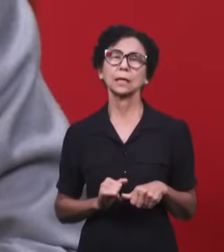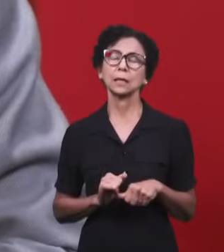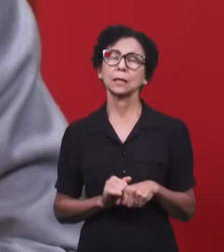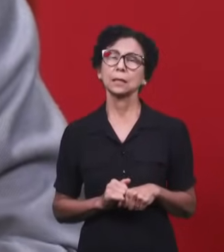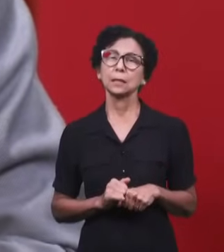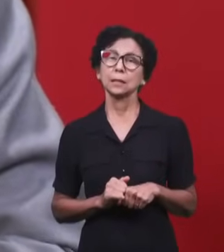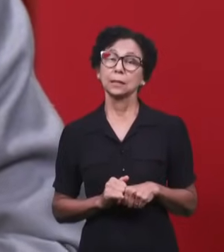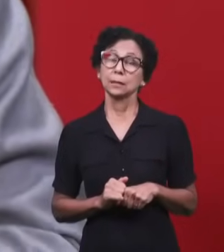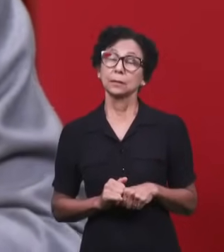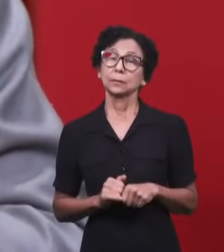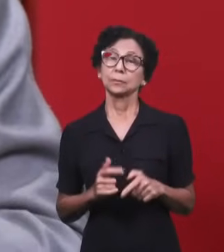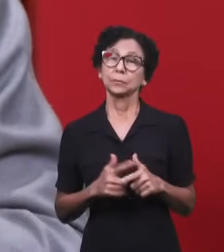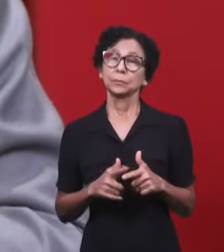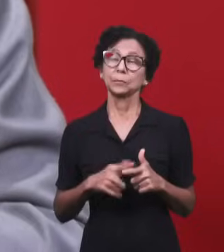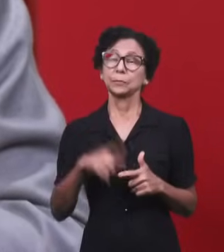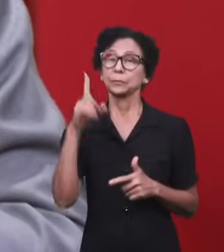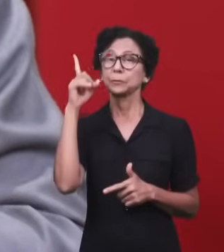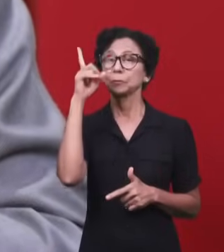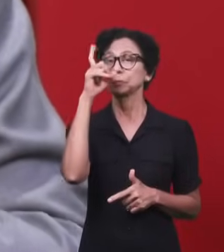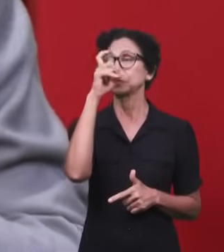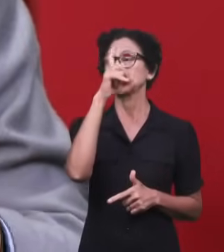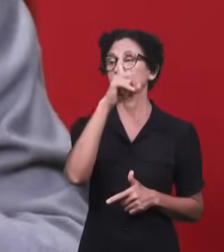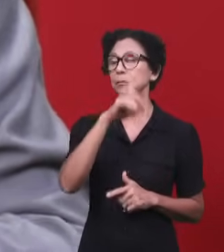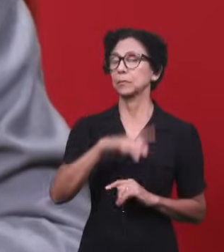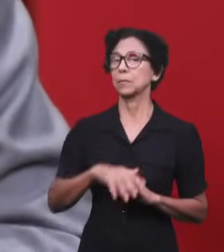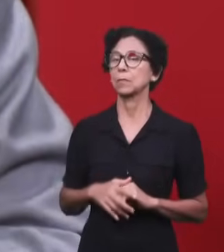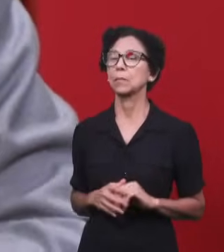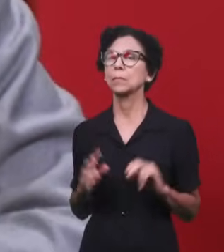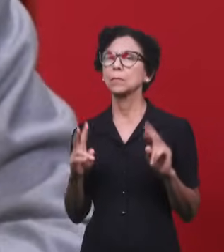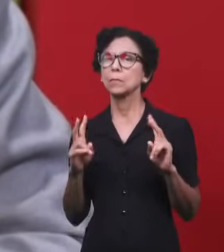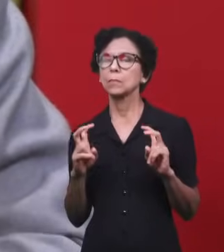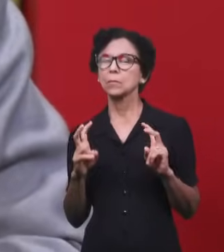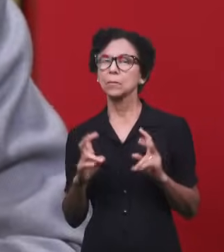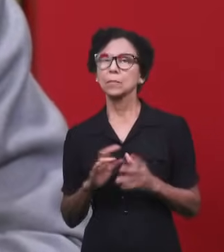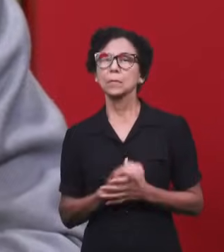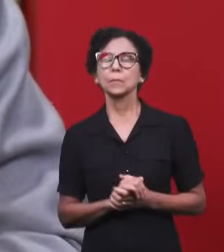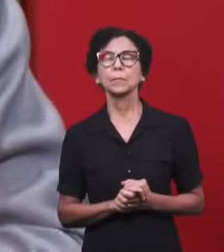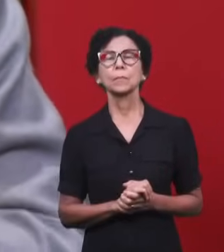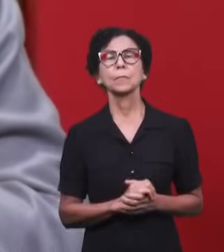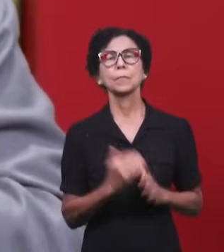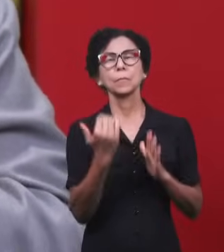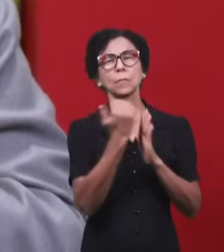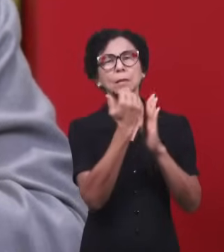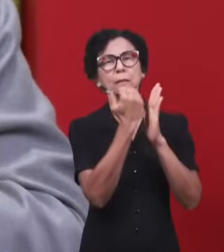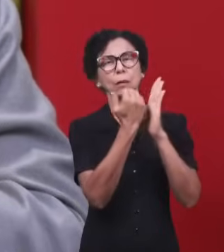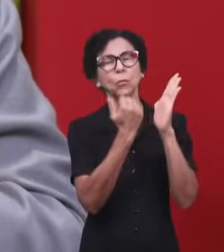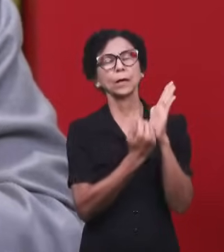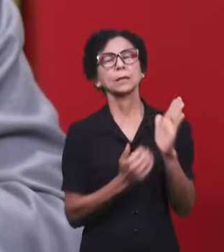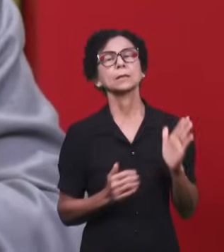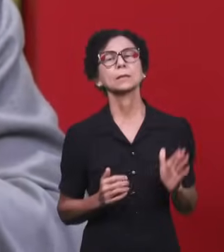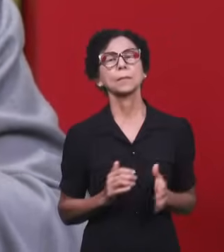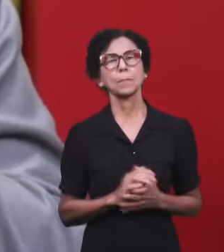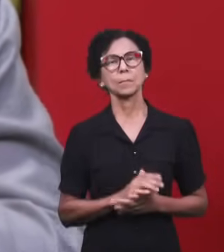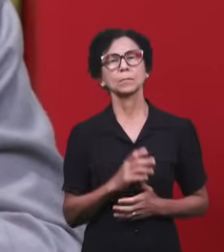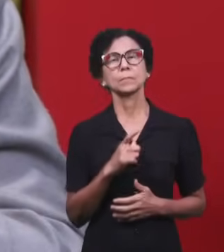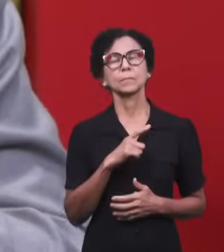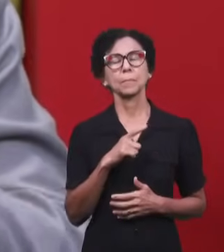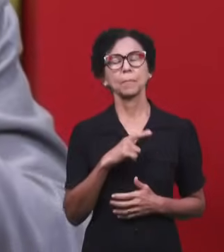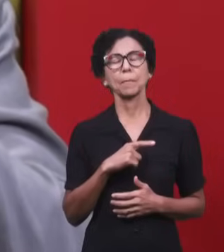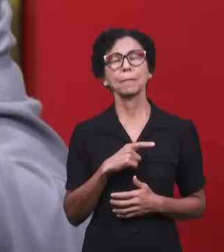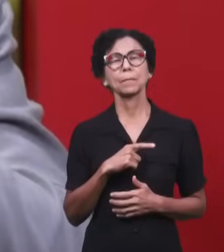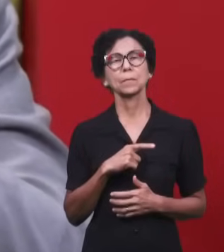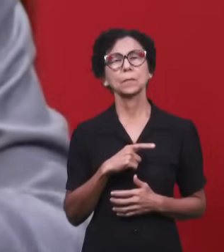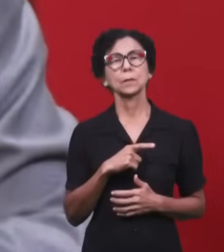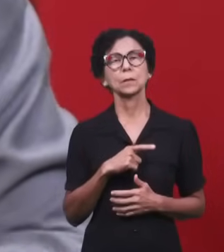tem sido uma sequência, esse tema nós temos abordado de uma forma sequencial nas últimas edições e nessa